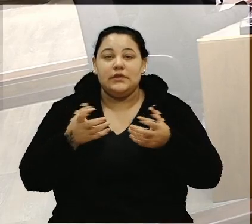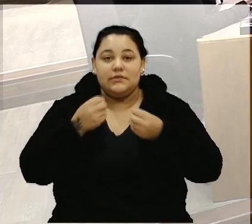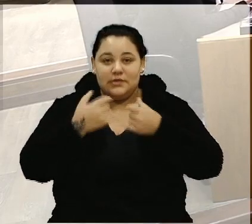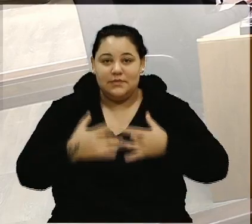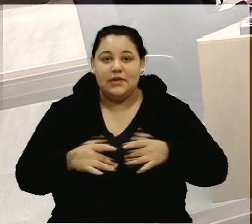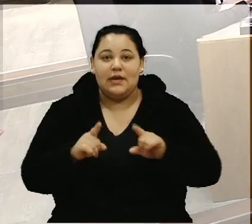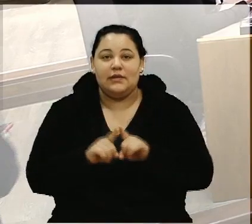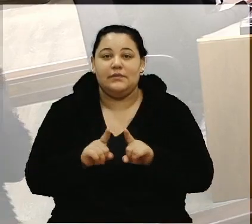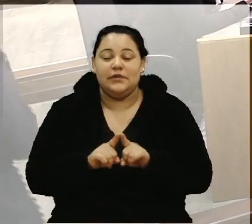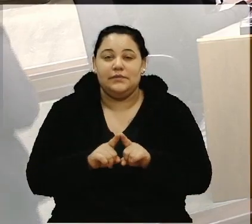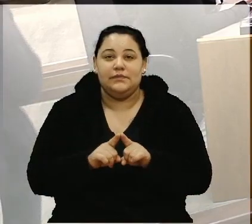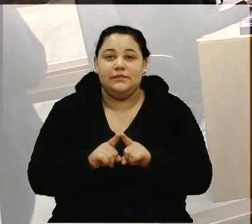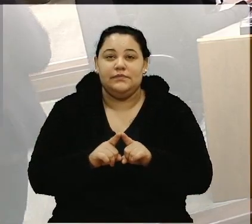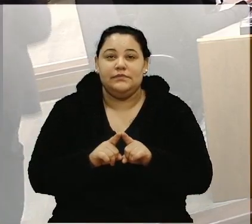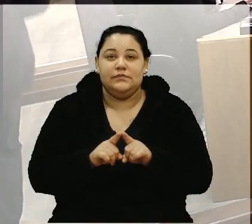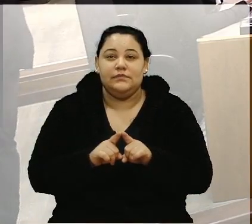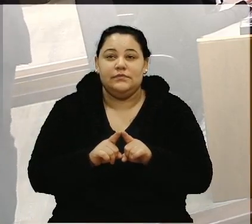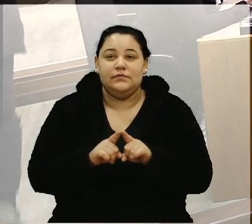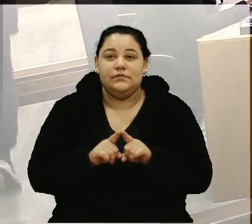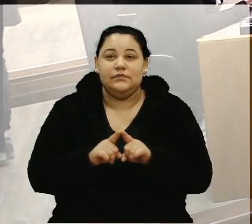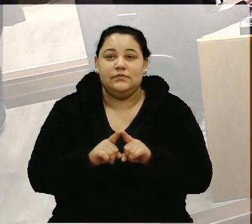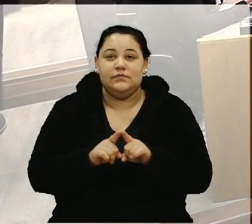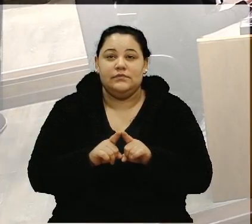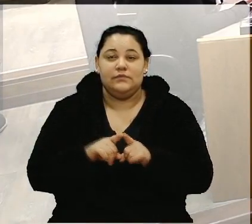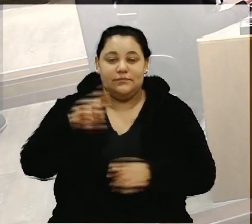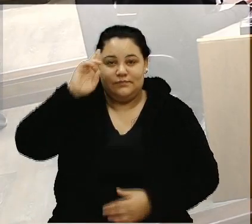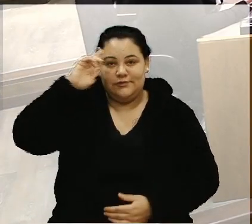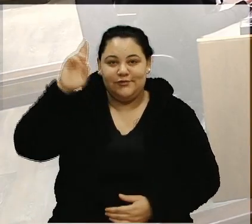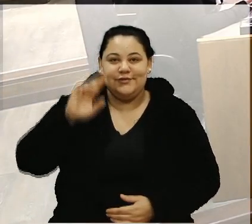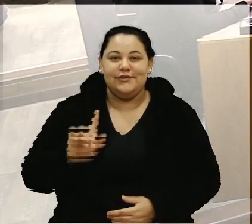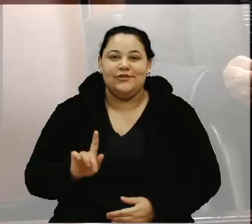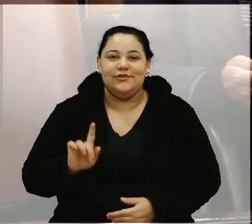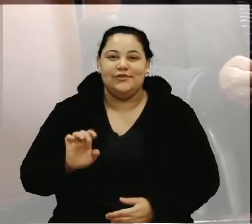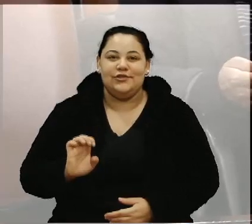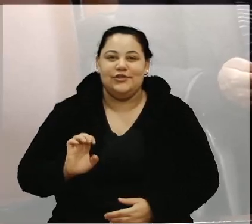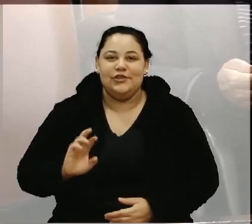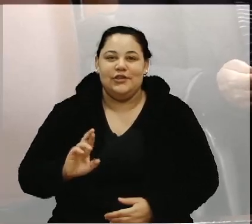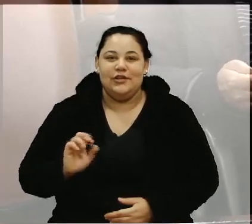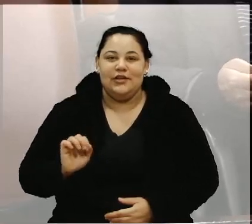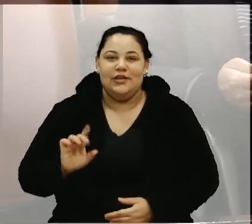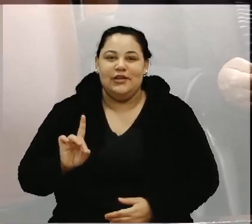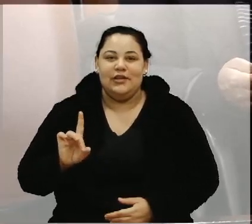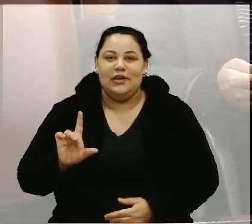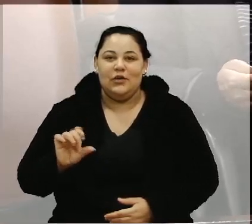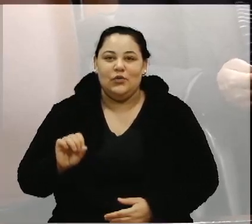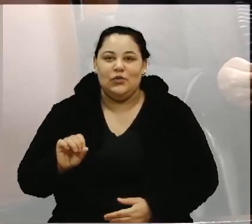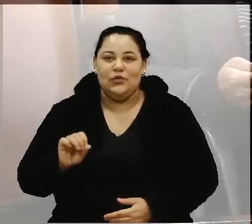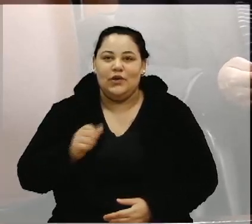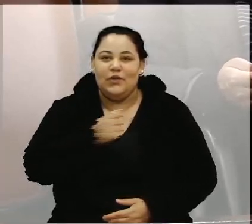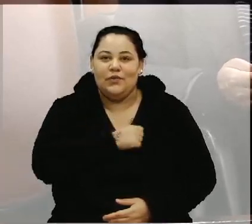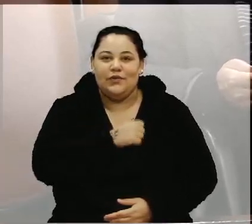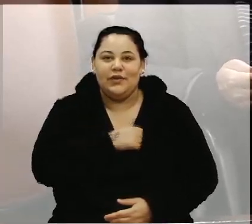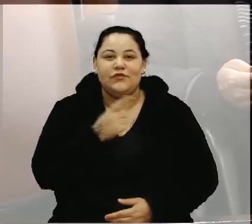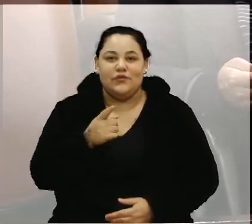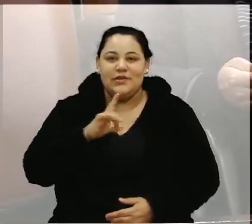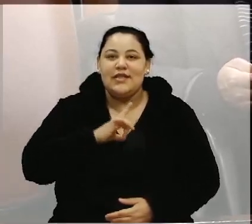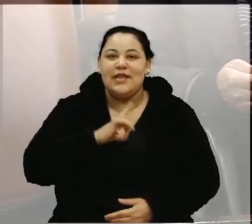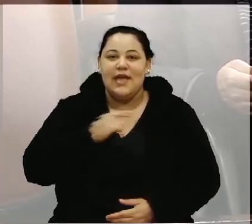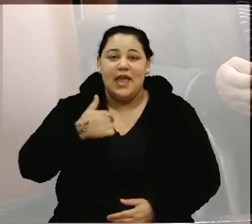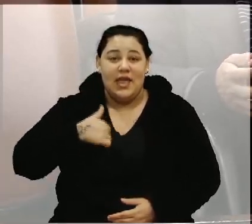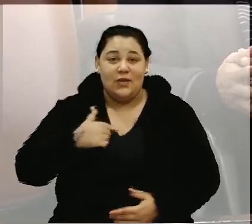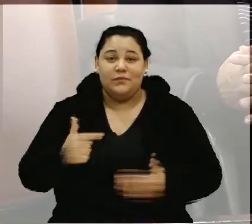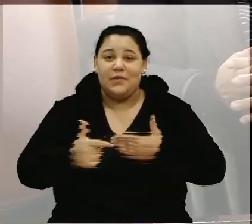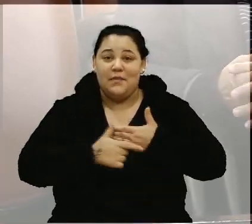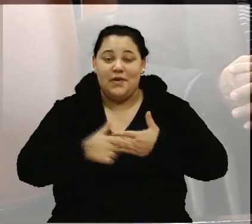relatar ao diretor Geraldo essa humildade que o senhor tem. Eu, como sou um vereador de bairro,